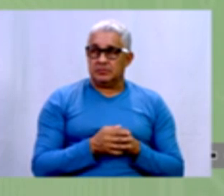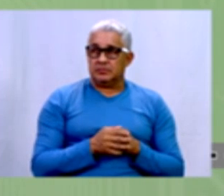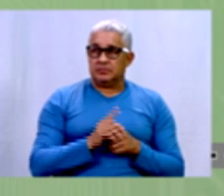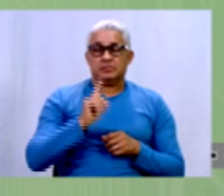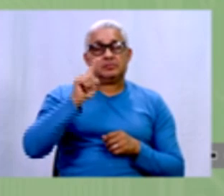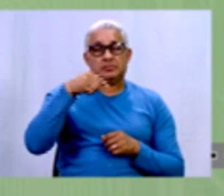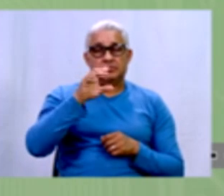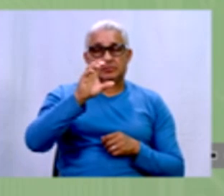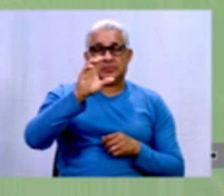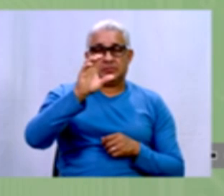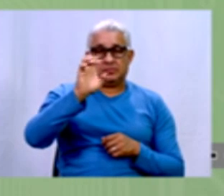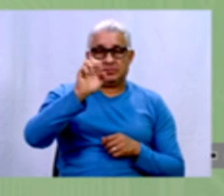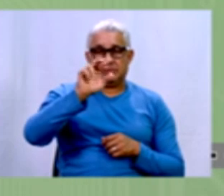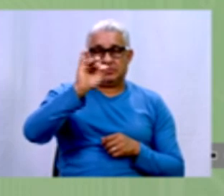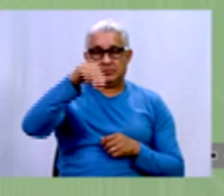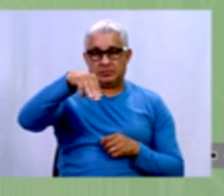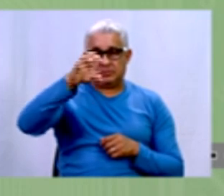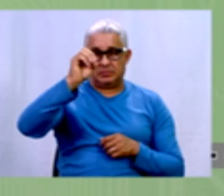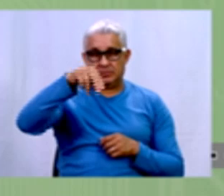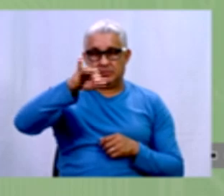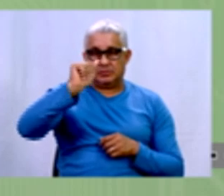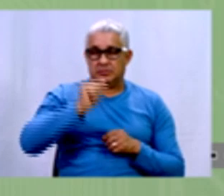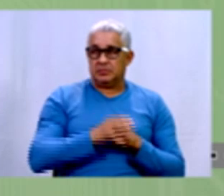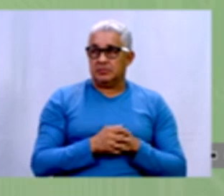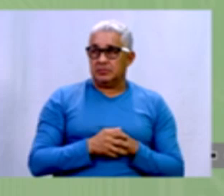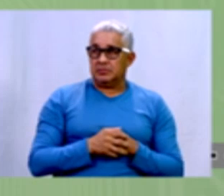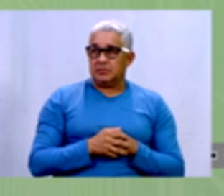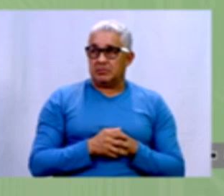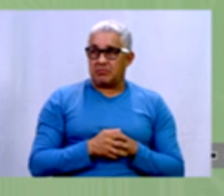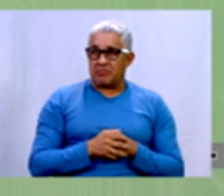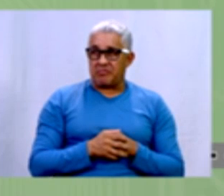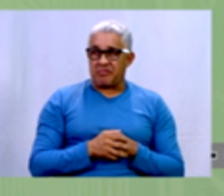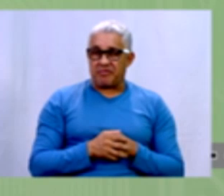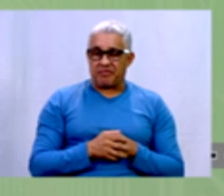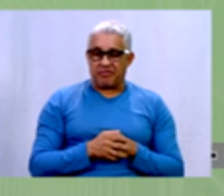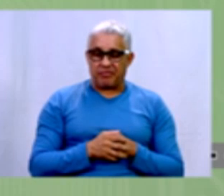Depois temos a cerimônia, e aí na cerimônia